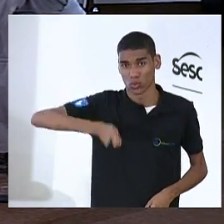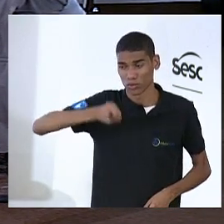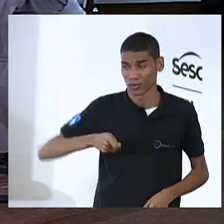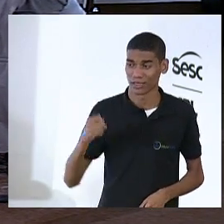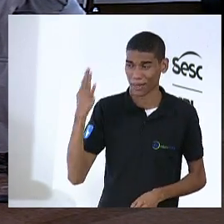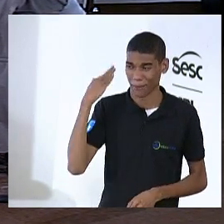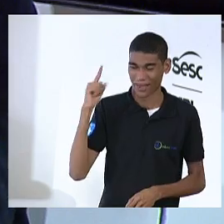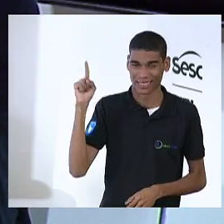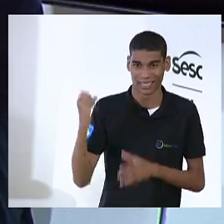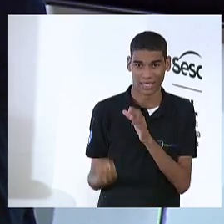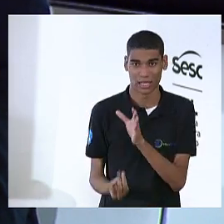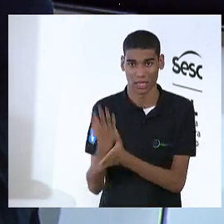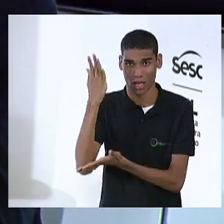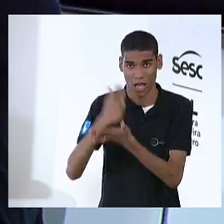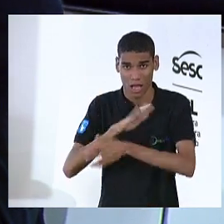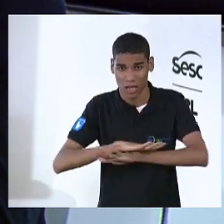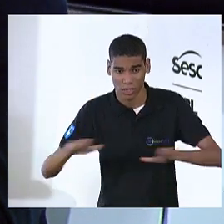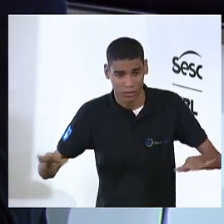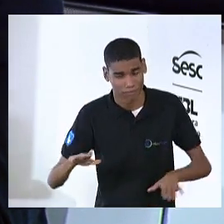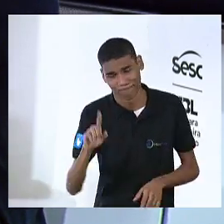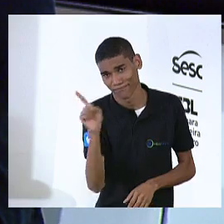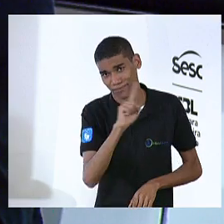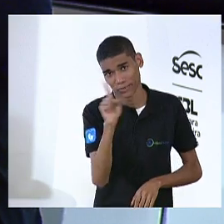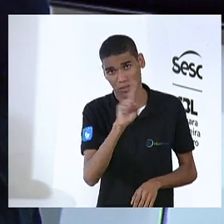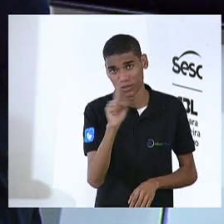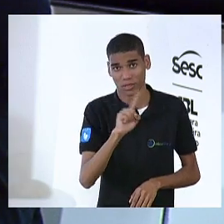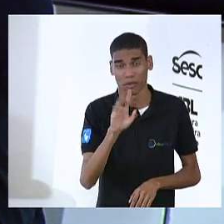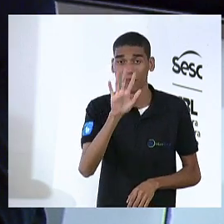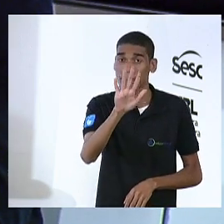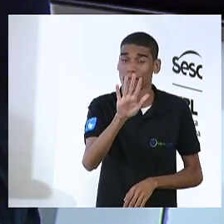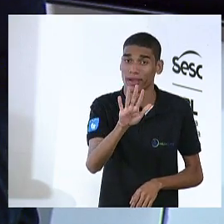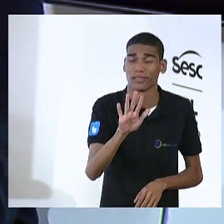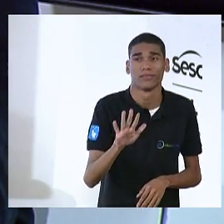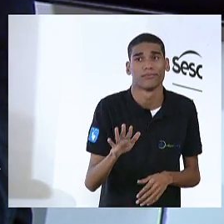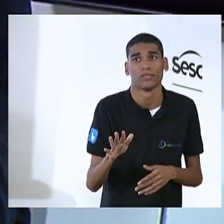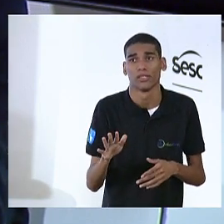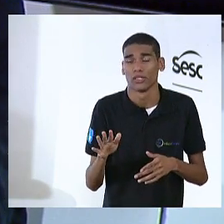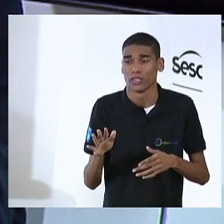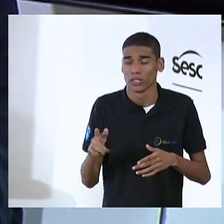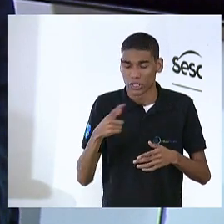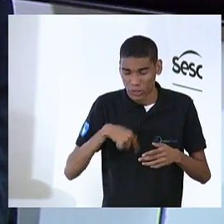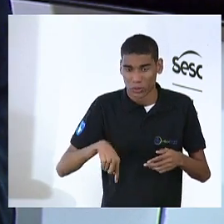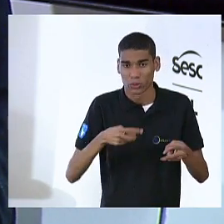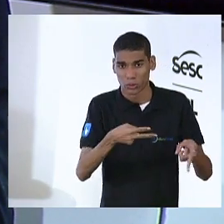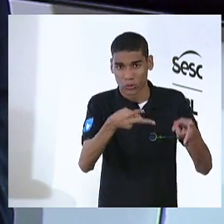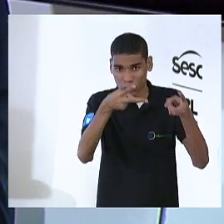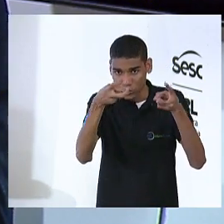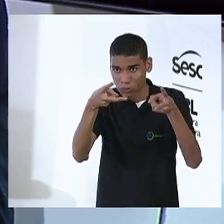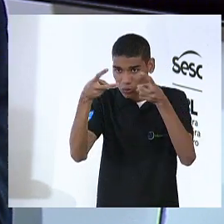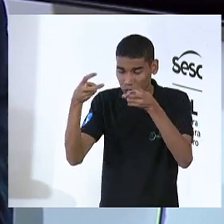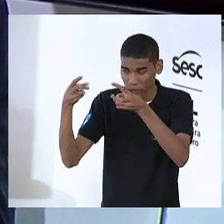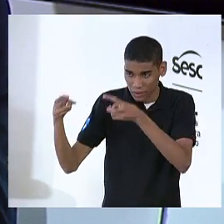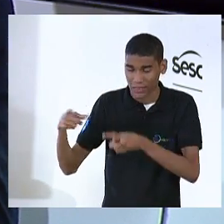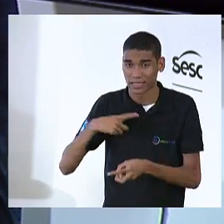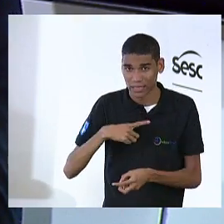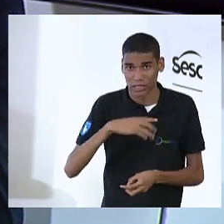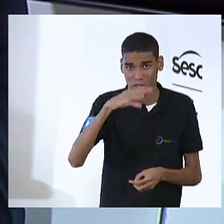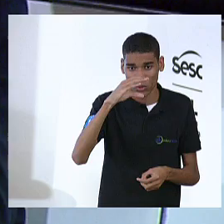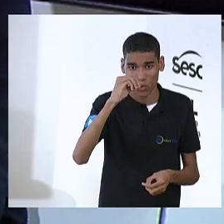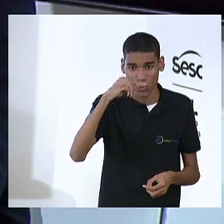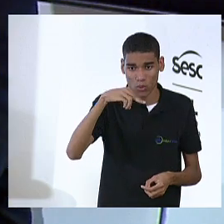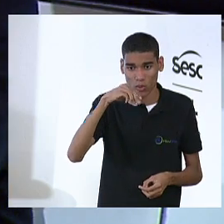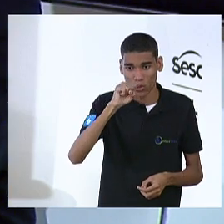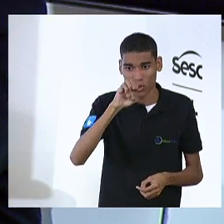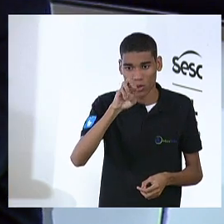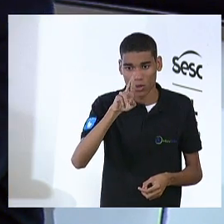criou terminou. E uma das formas claras, para mim, desse conservadorismo da ditadura é